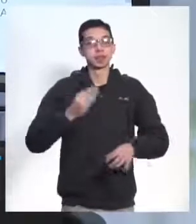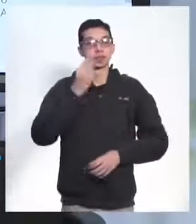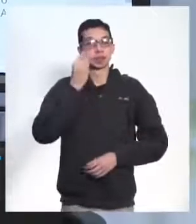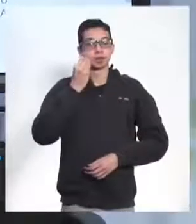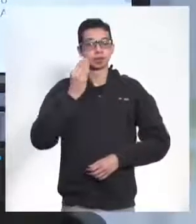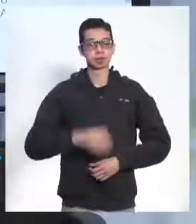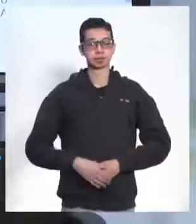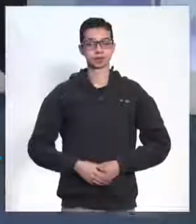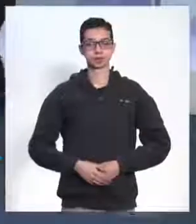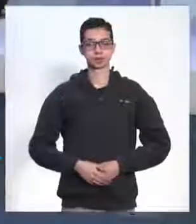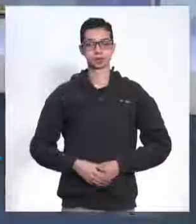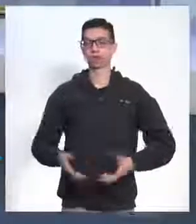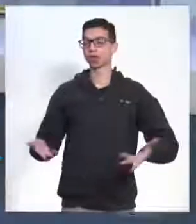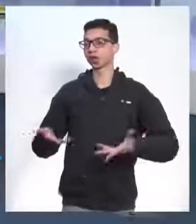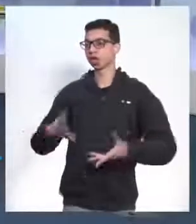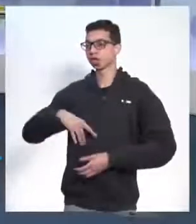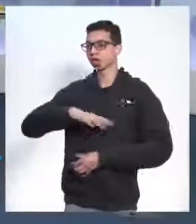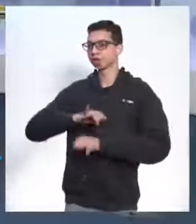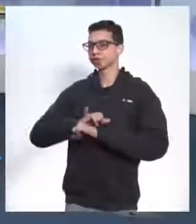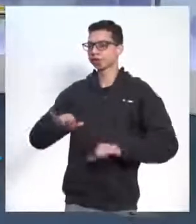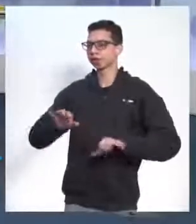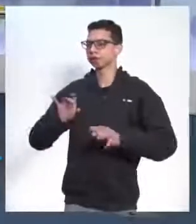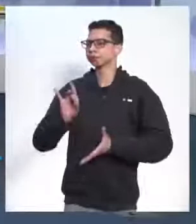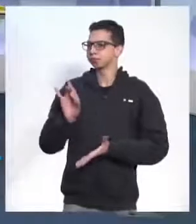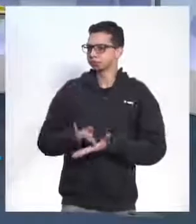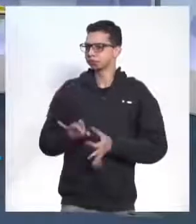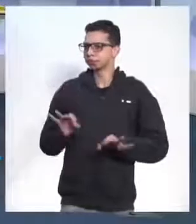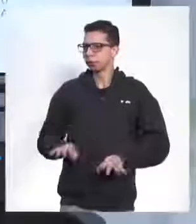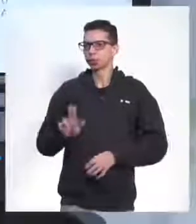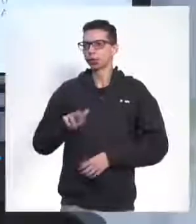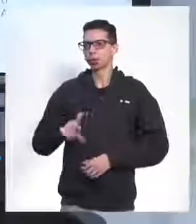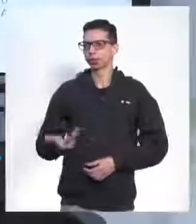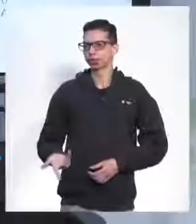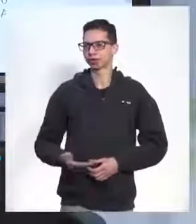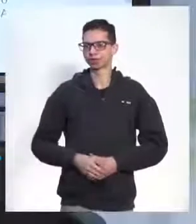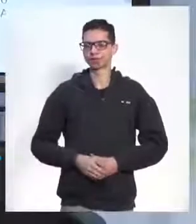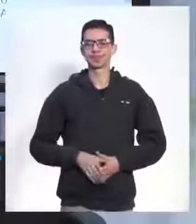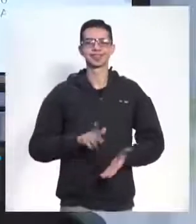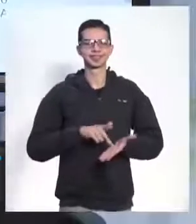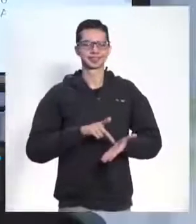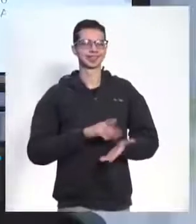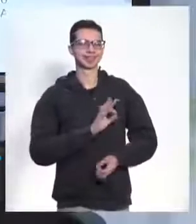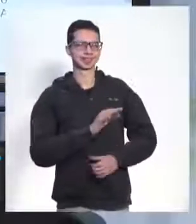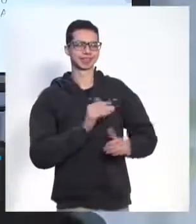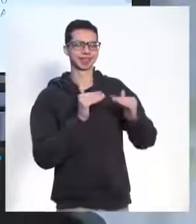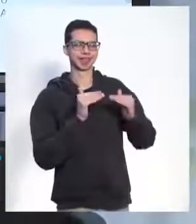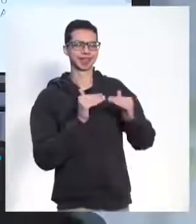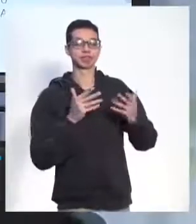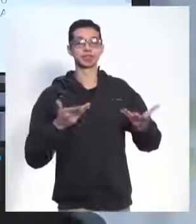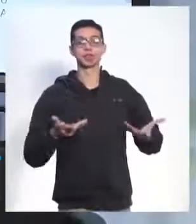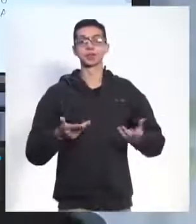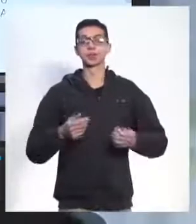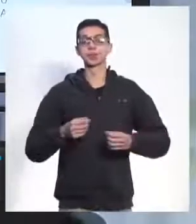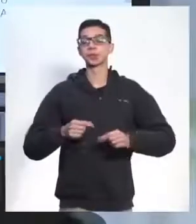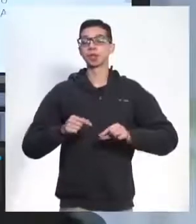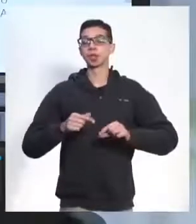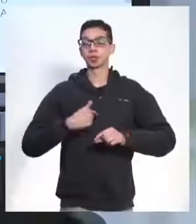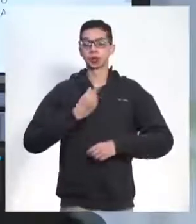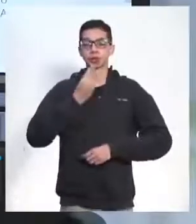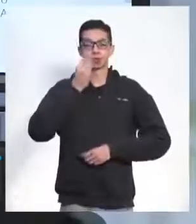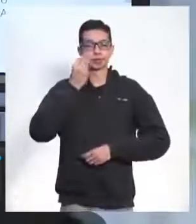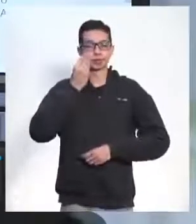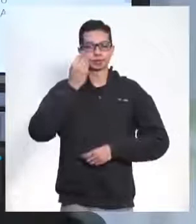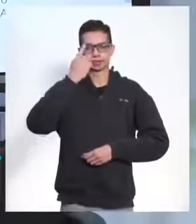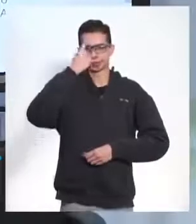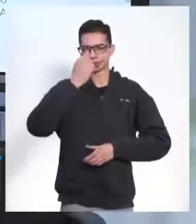nada ultimamente, na verdade. É bem isso. Né? Então, nós vamos fazer o seguinte. Eu tentei inventar um jogo aí para vocês.